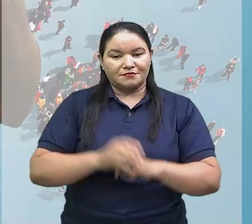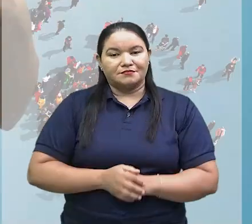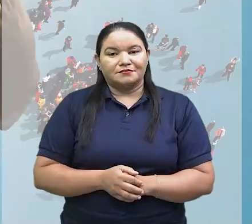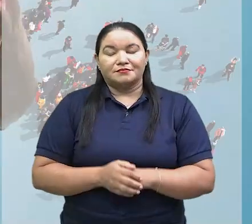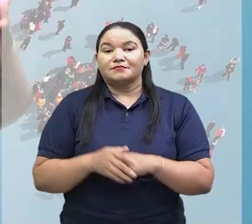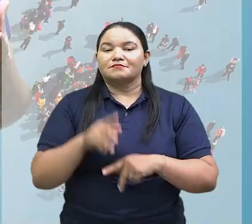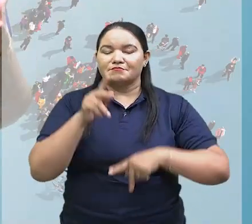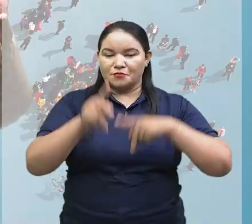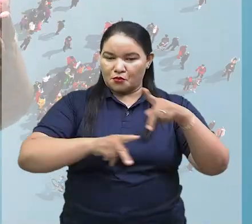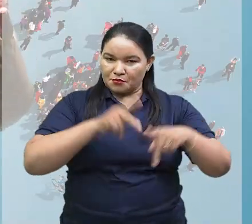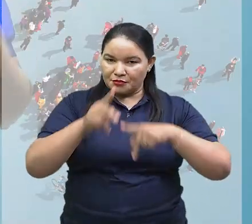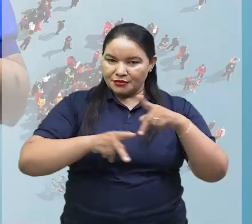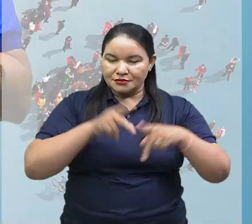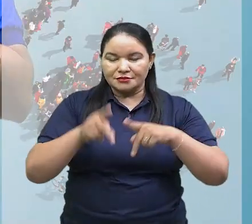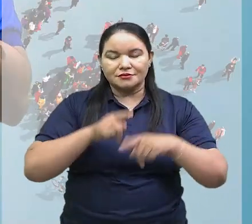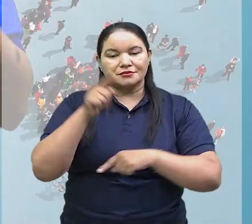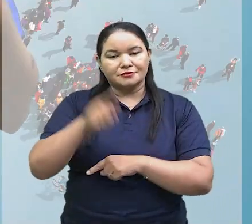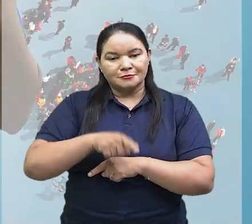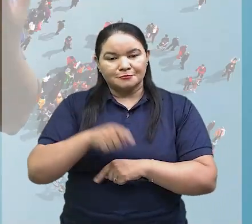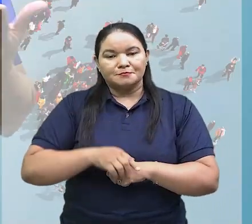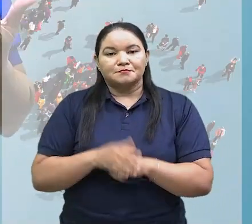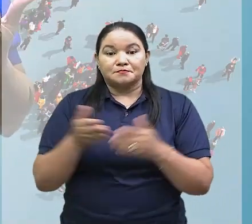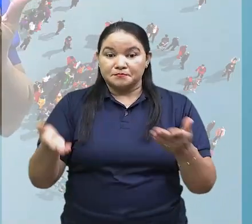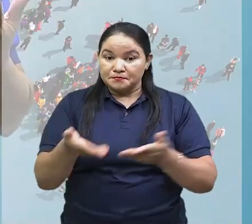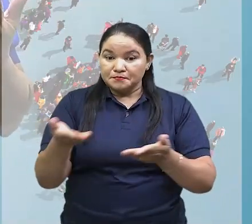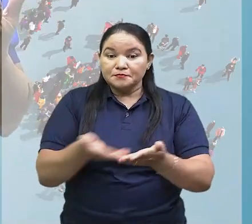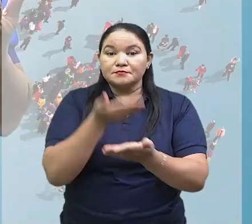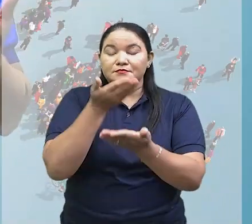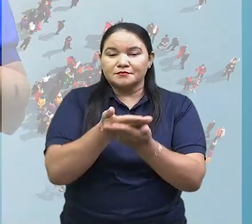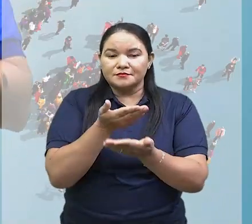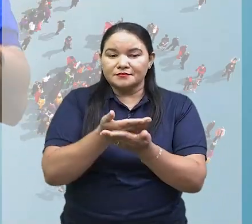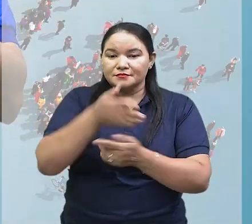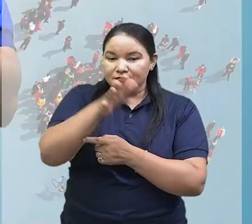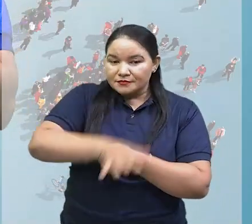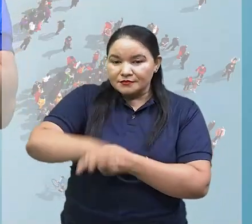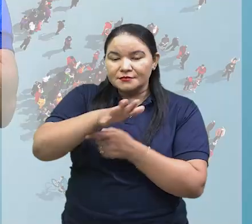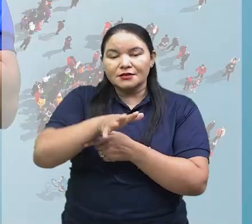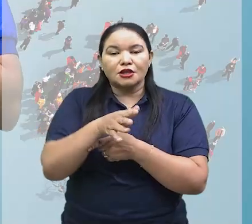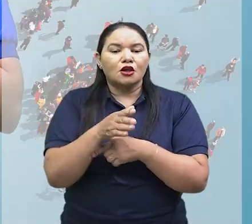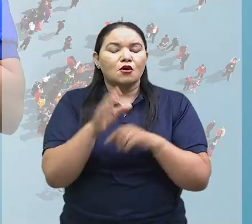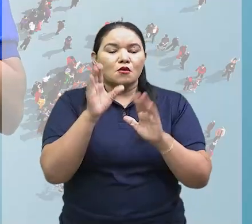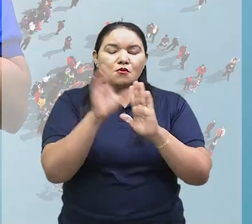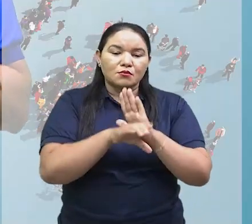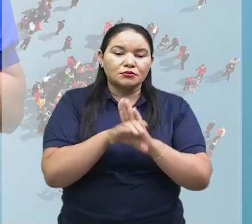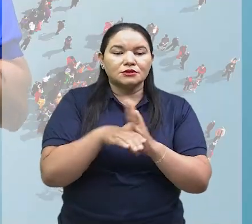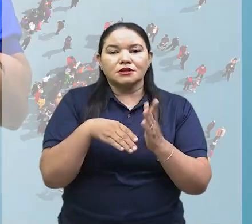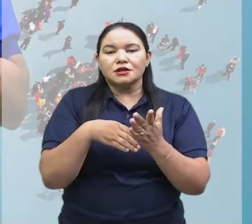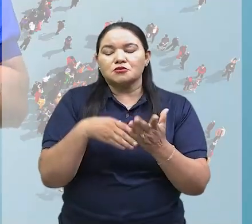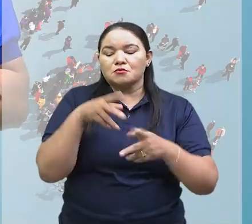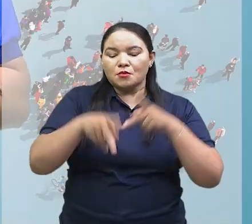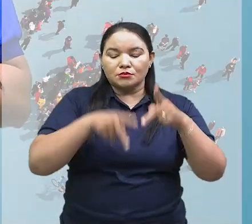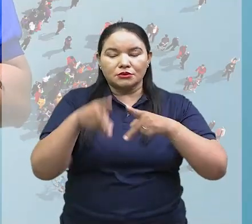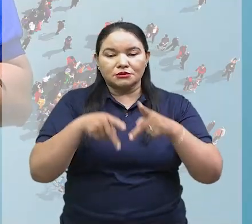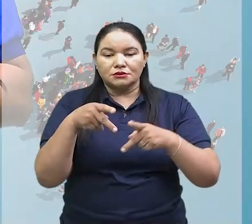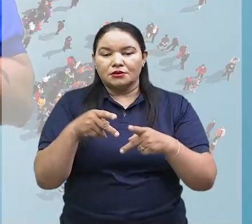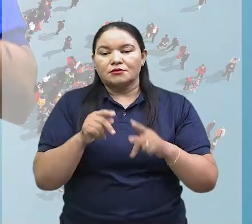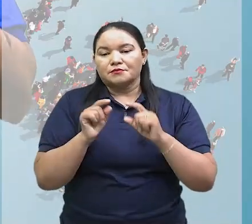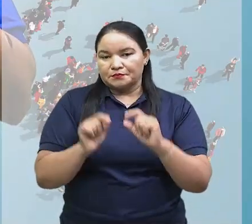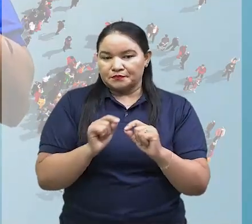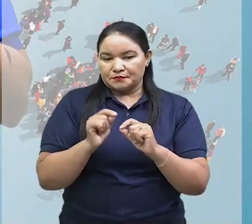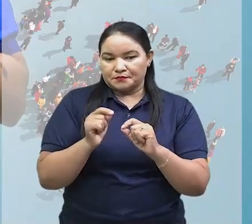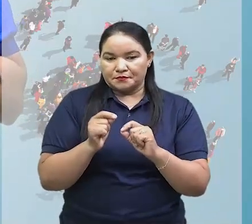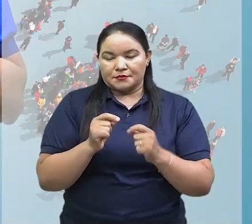sobre população. E nós vamos estudar, de um modo geral, os conceitos sobre a população, tá